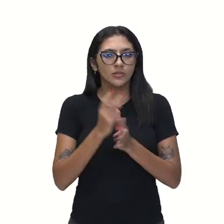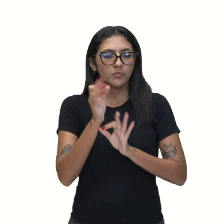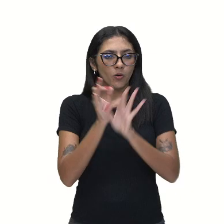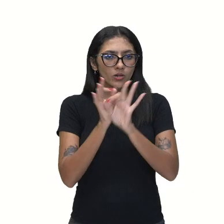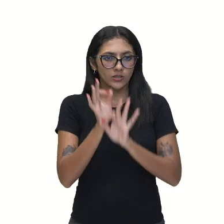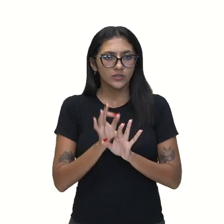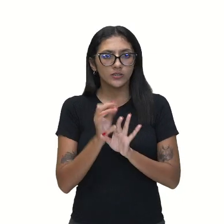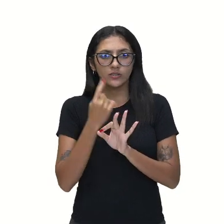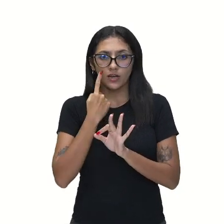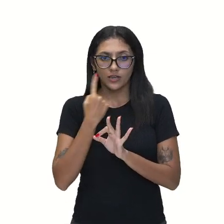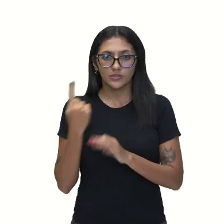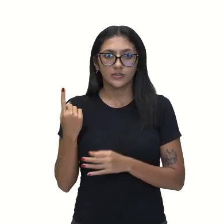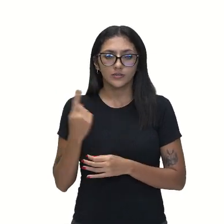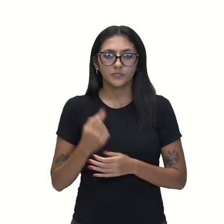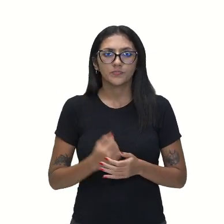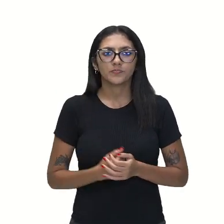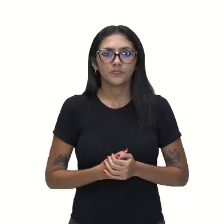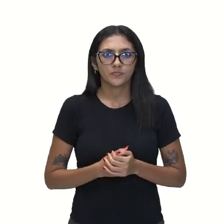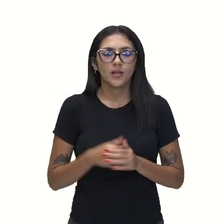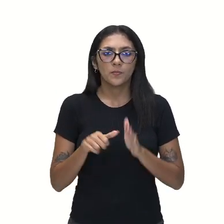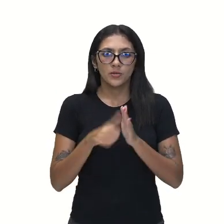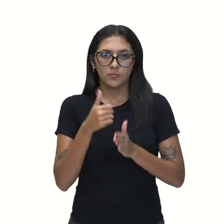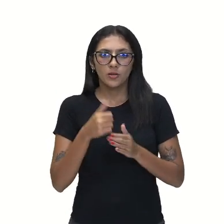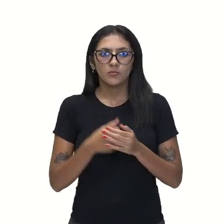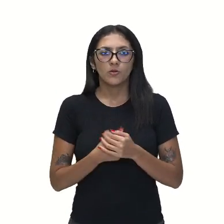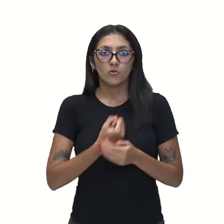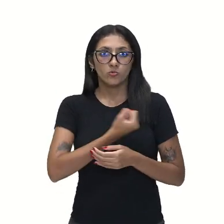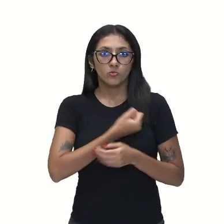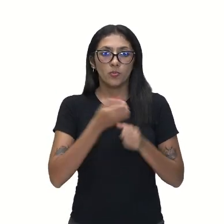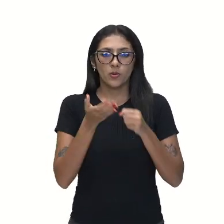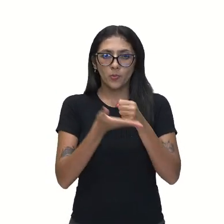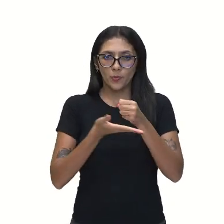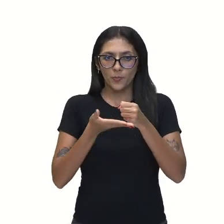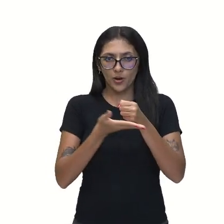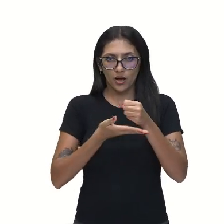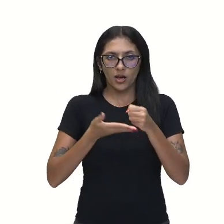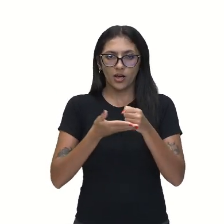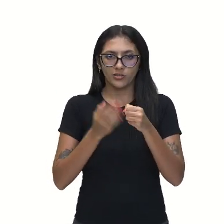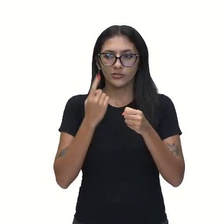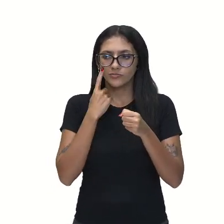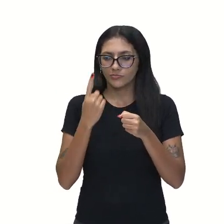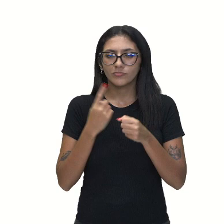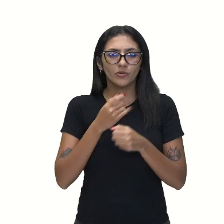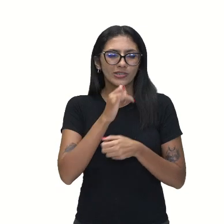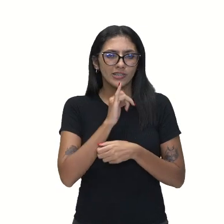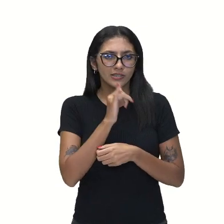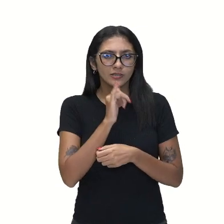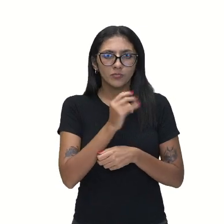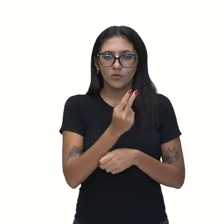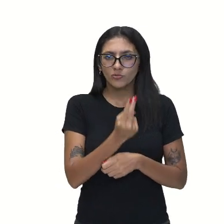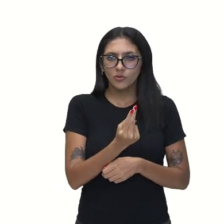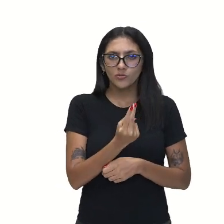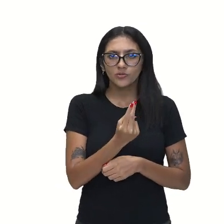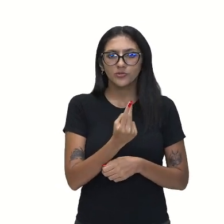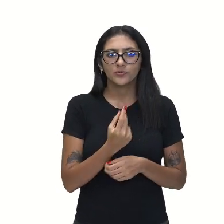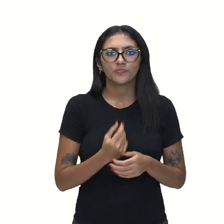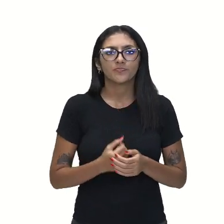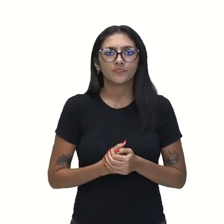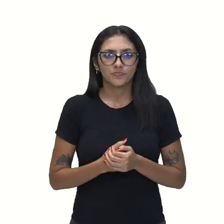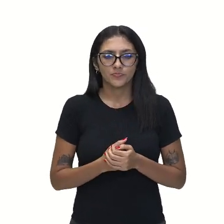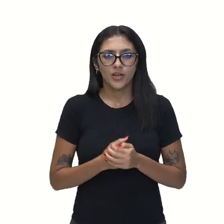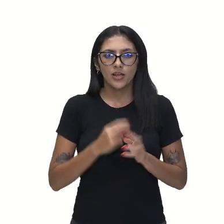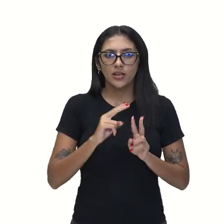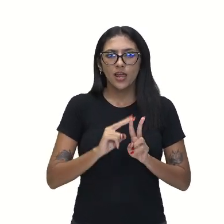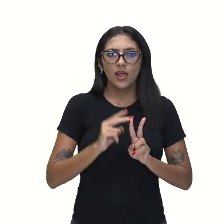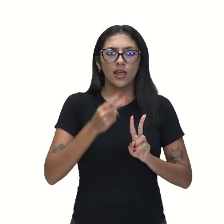logaritmo dessa forma. Pega a base do logaritmo, né, e eleva